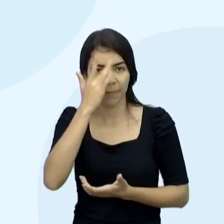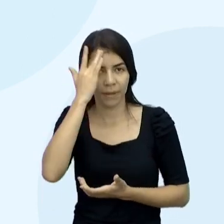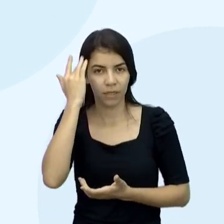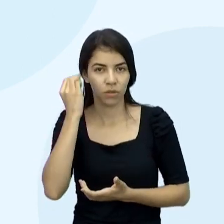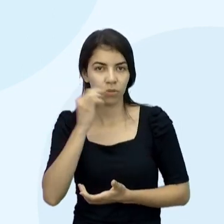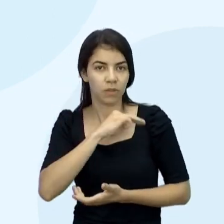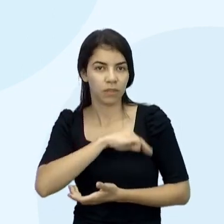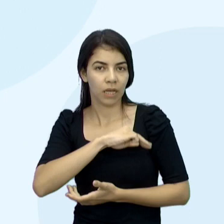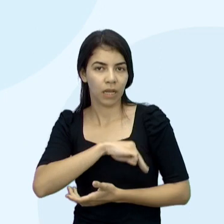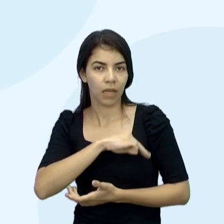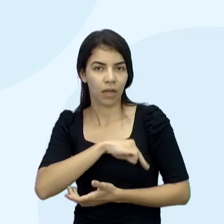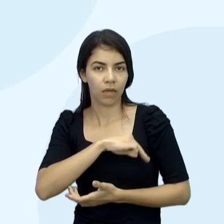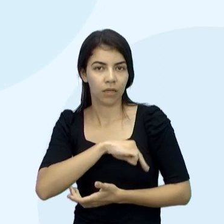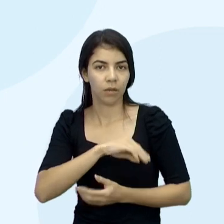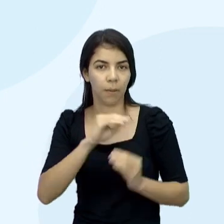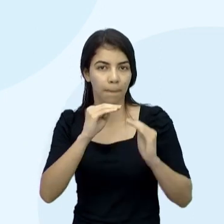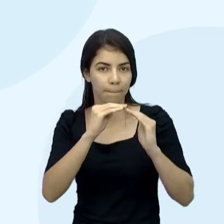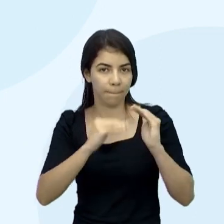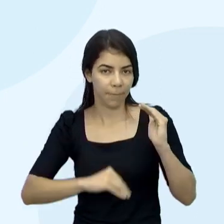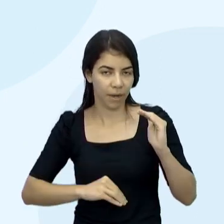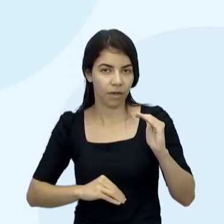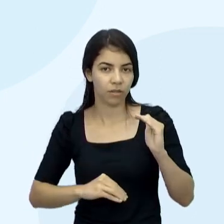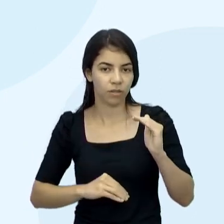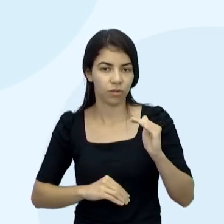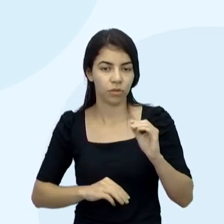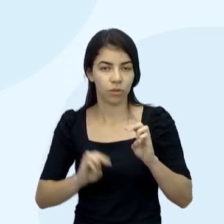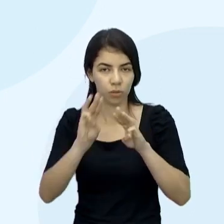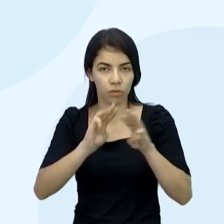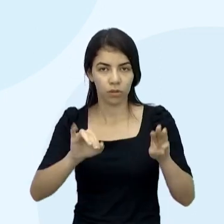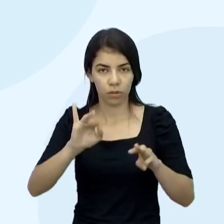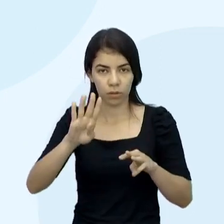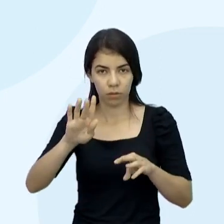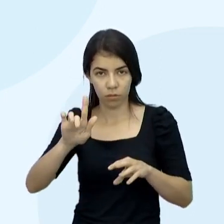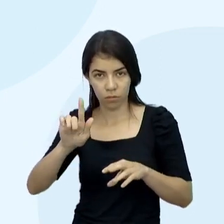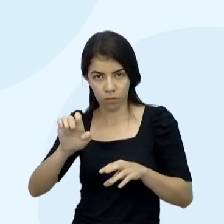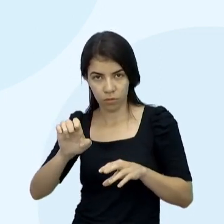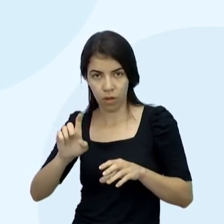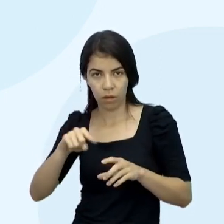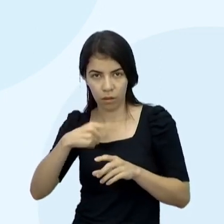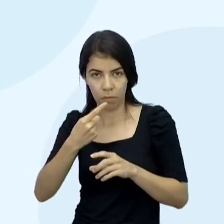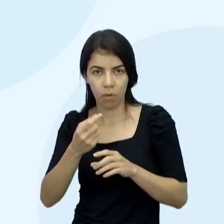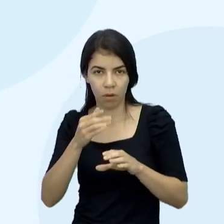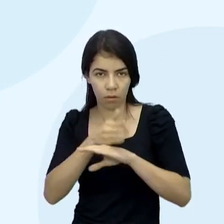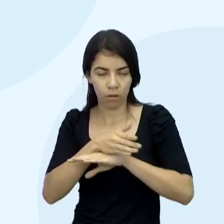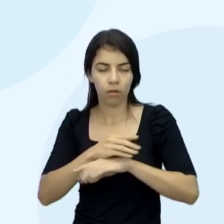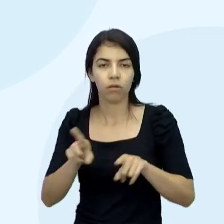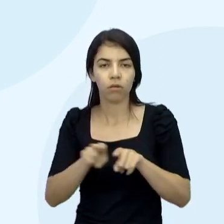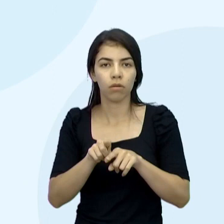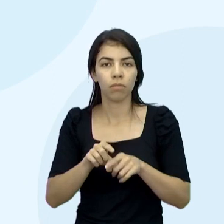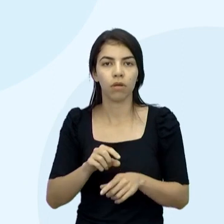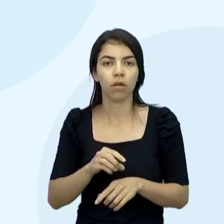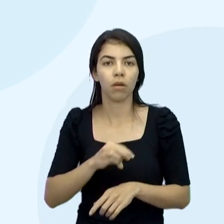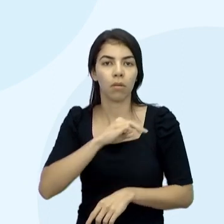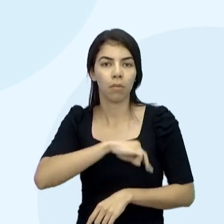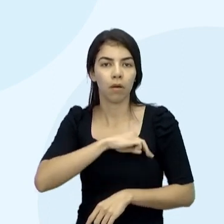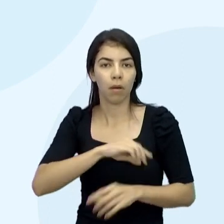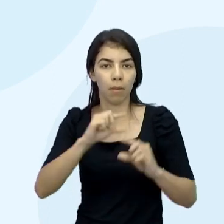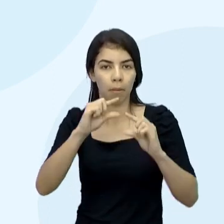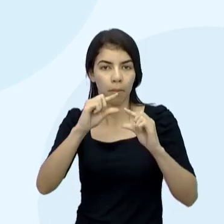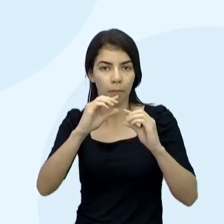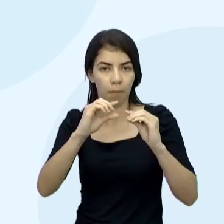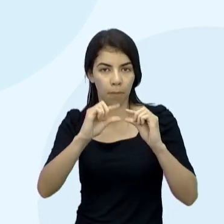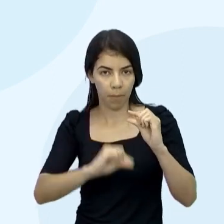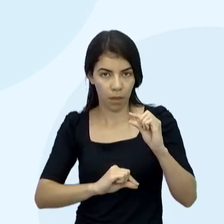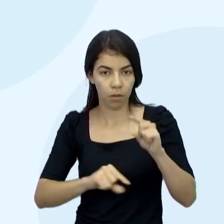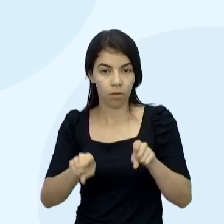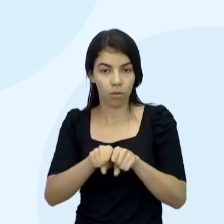e esses gráficos estão disponíveis aí para você, inclusive no site do IBGE, quanto menor a renda do indivíduo, mais ele consome tabaco.